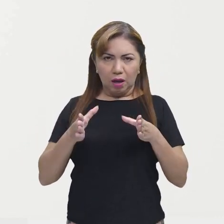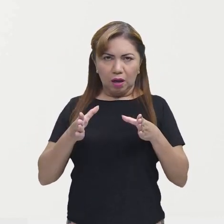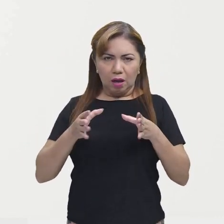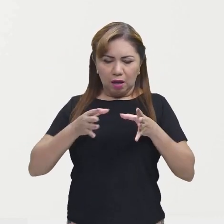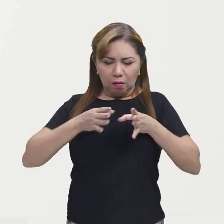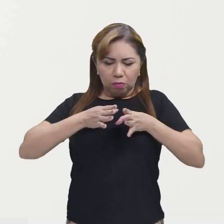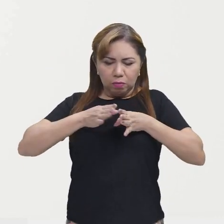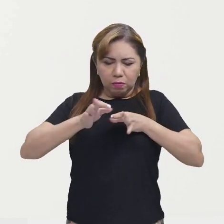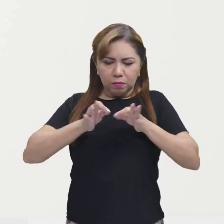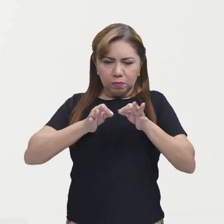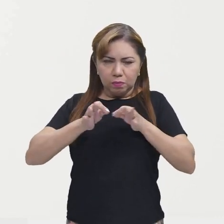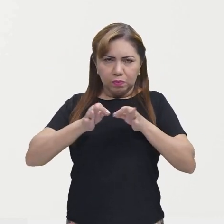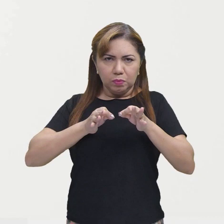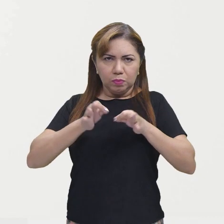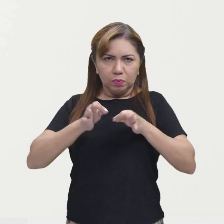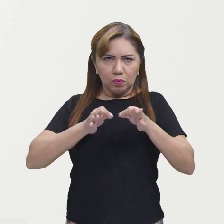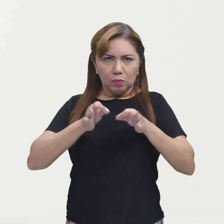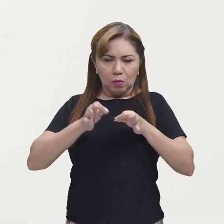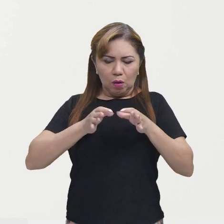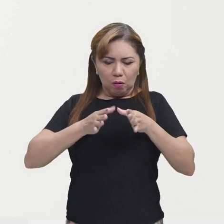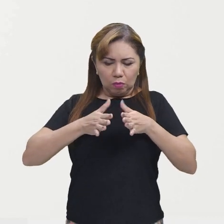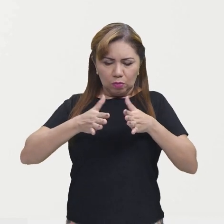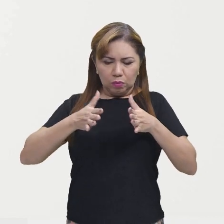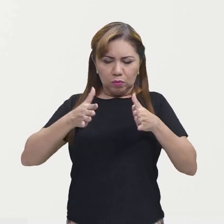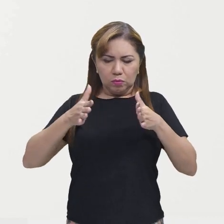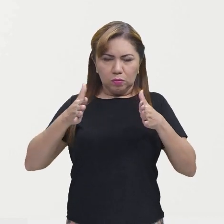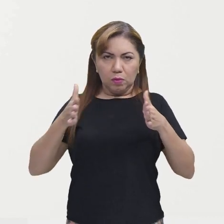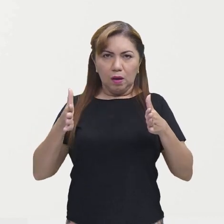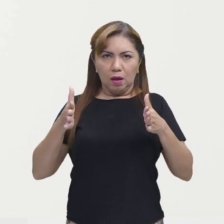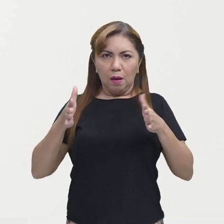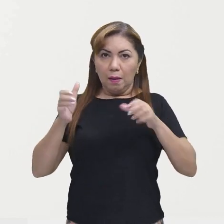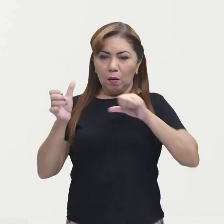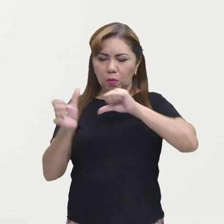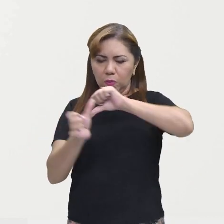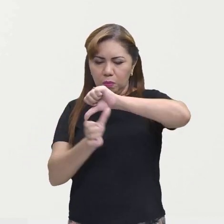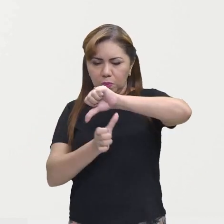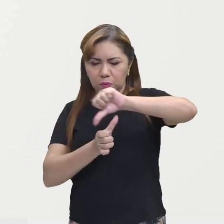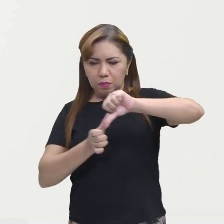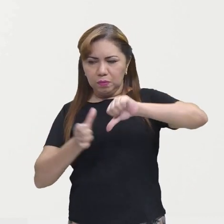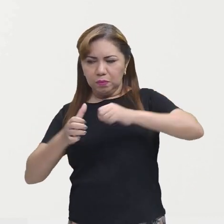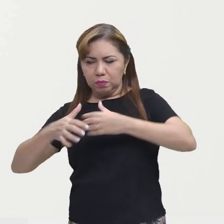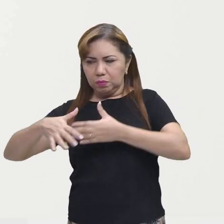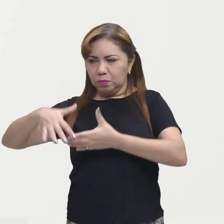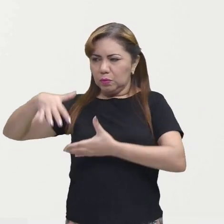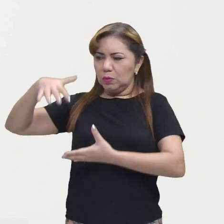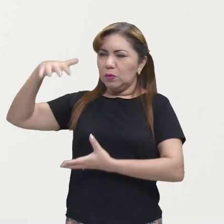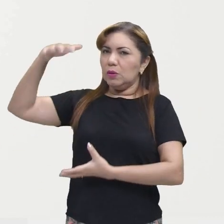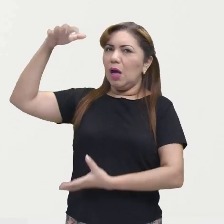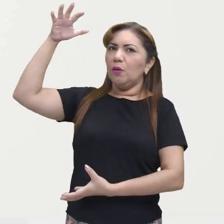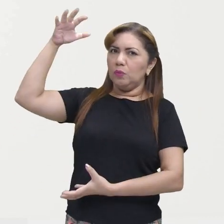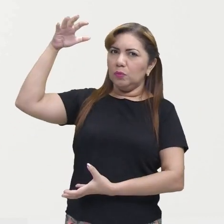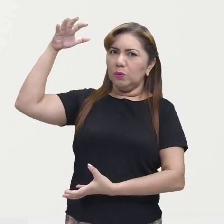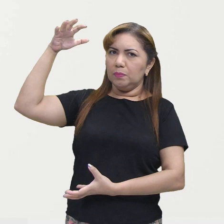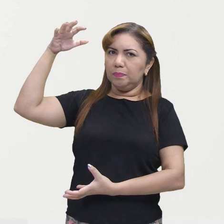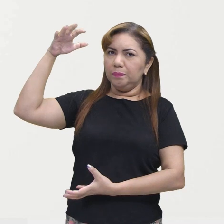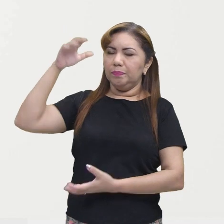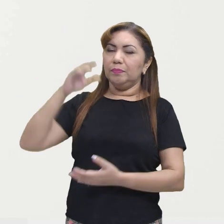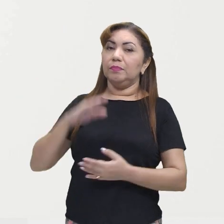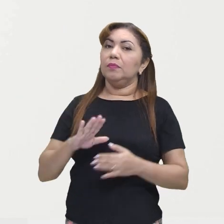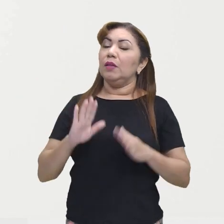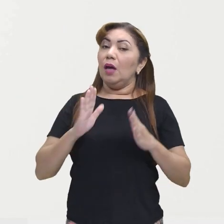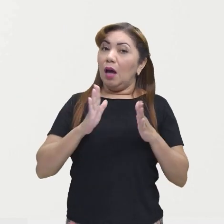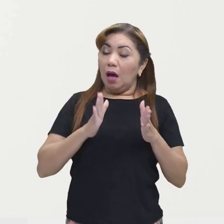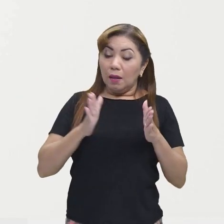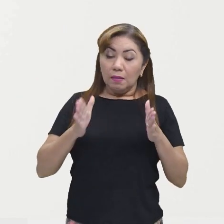está sendo preparado para a vida adulta. E, durante esse processo, também é possível que aconteça